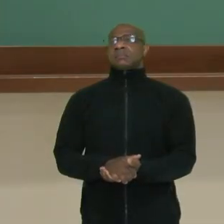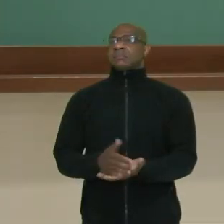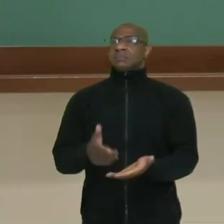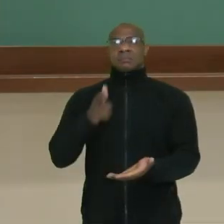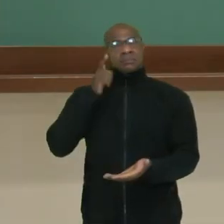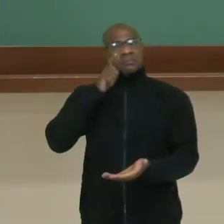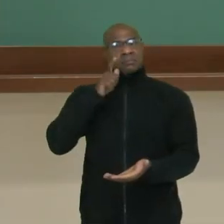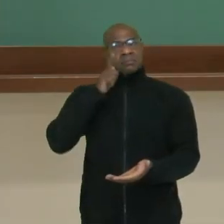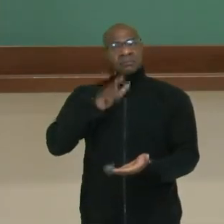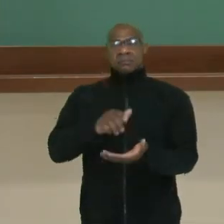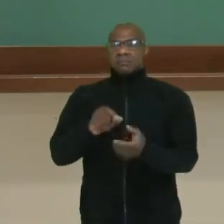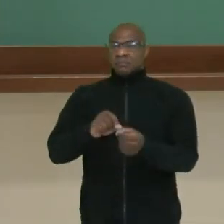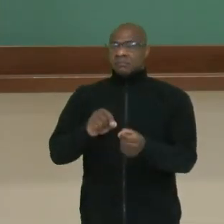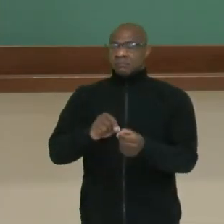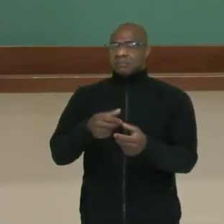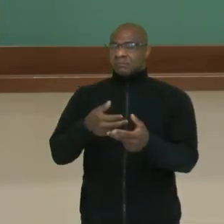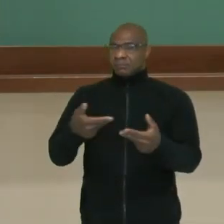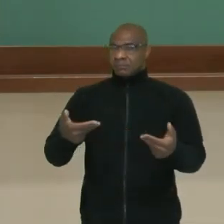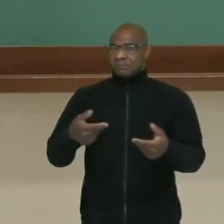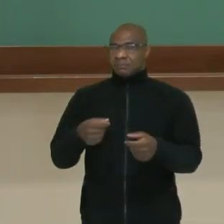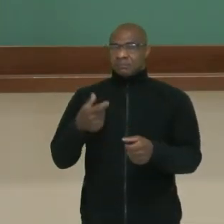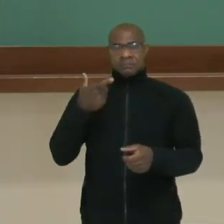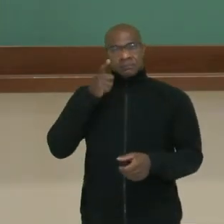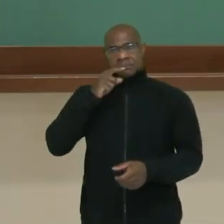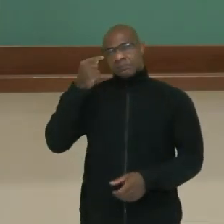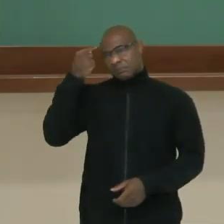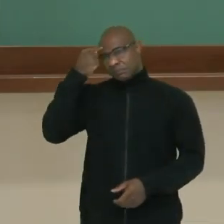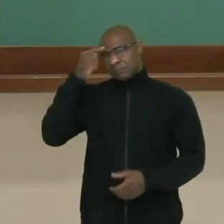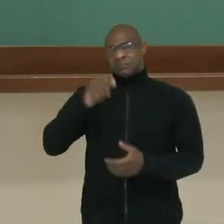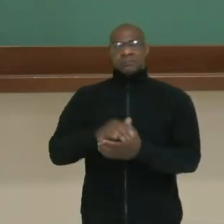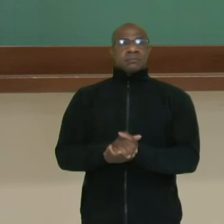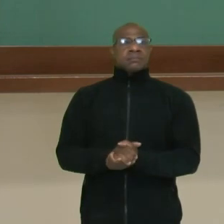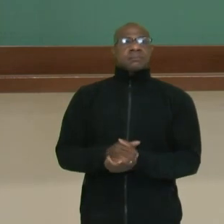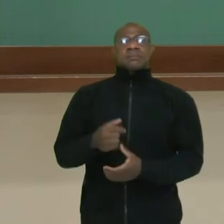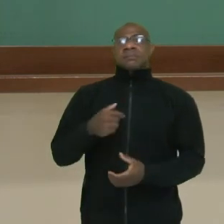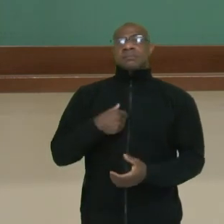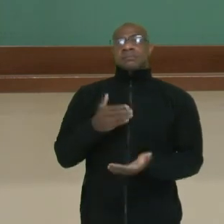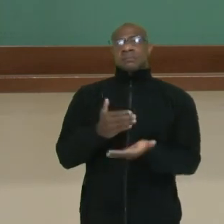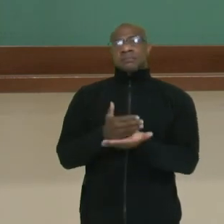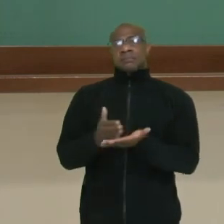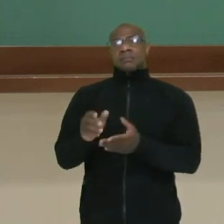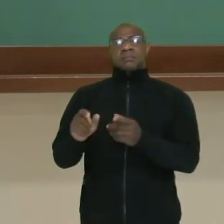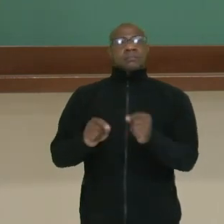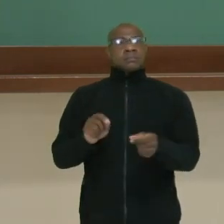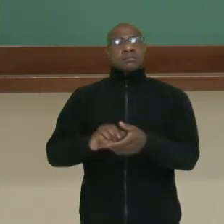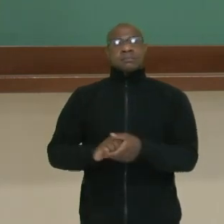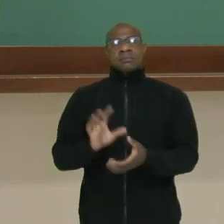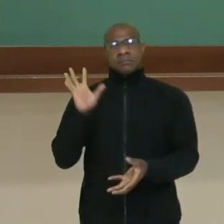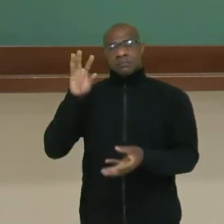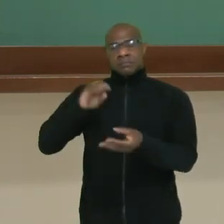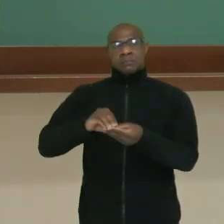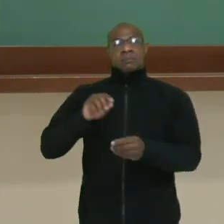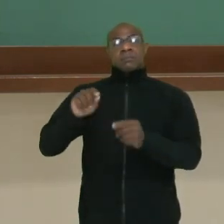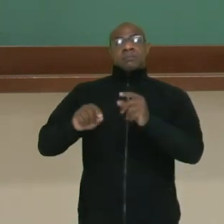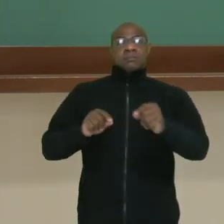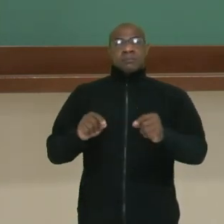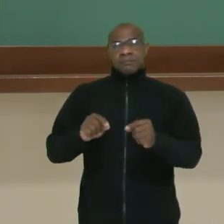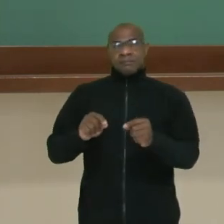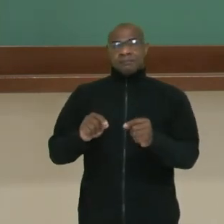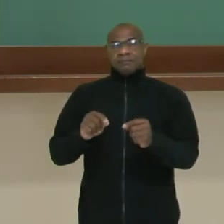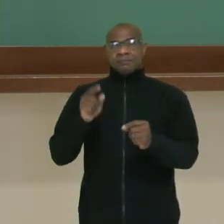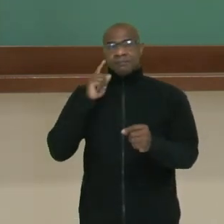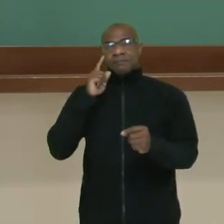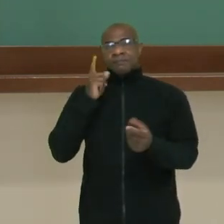Conseguiu registrar alguma coisa? Conseguiu pensar? A gente começa a resolução do exercício registrando